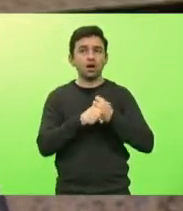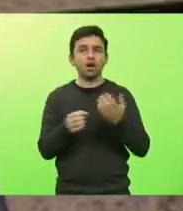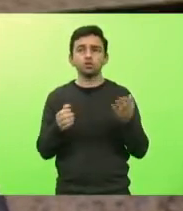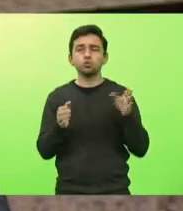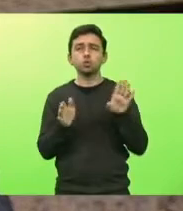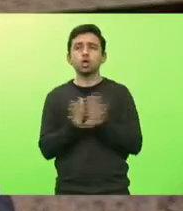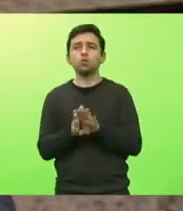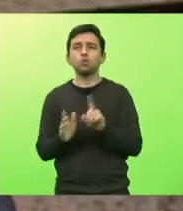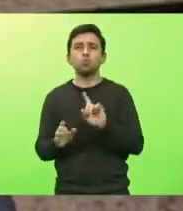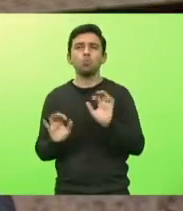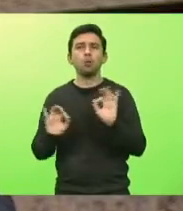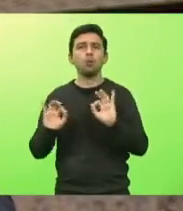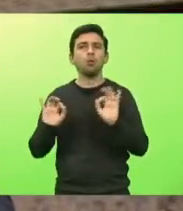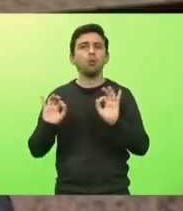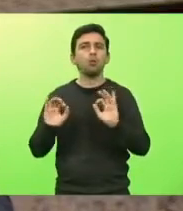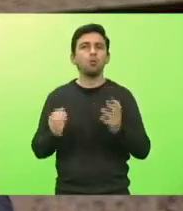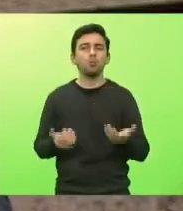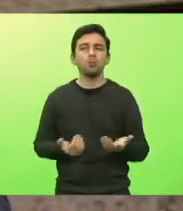ponta?